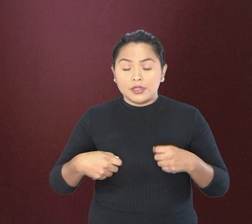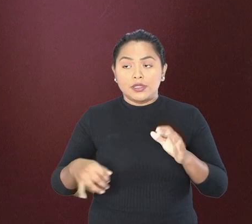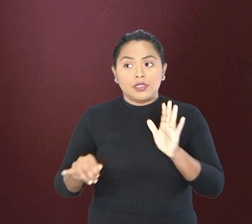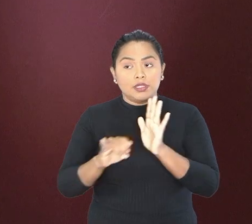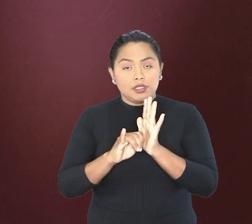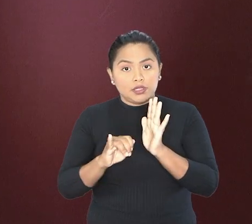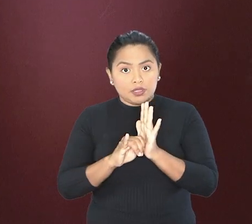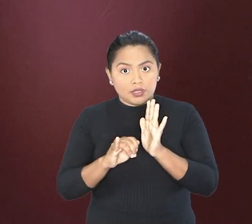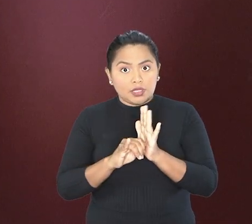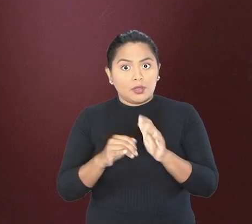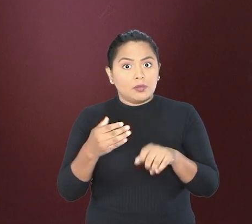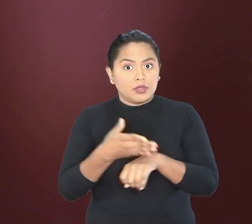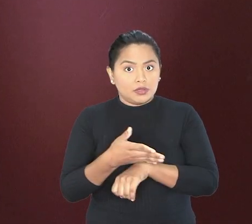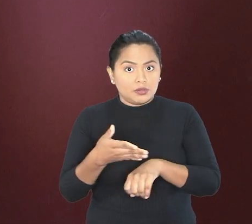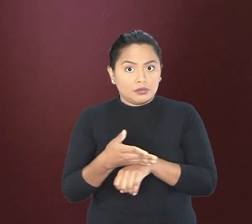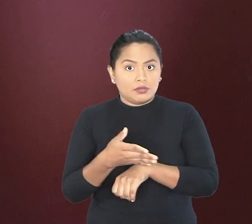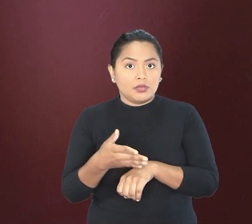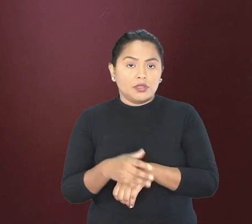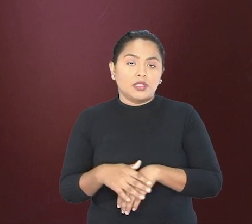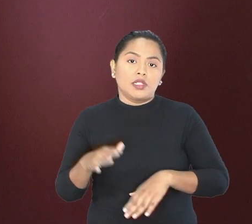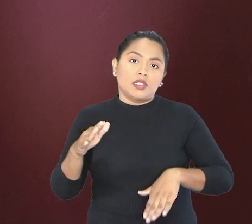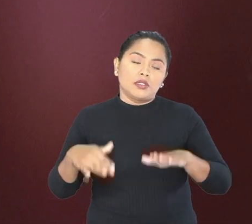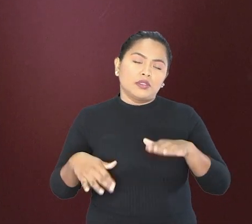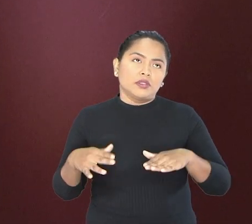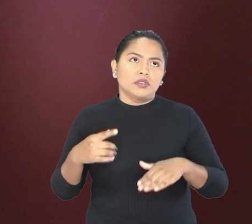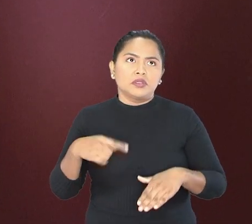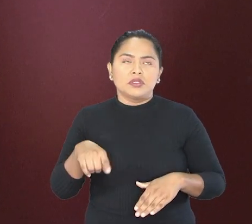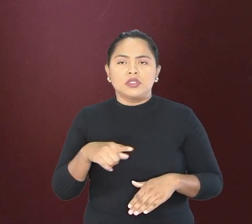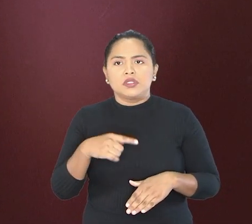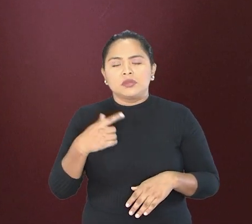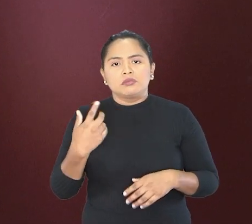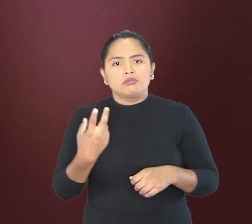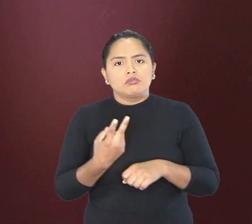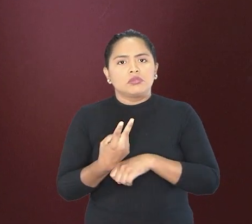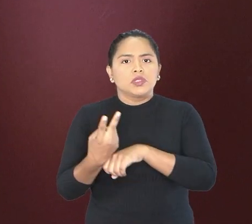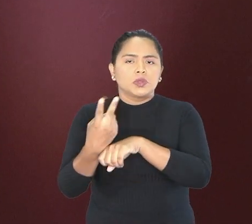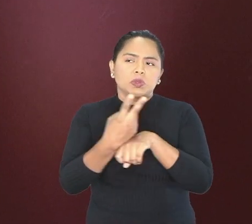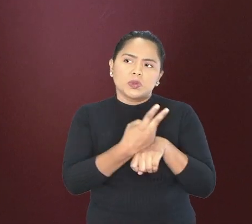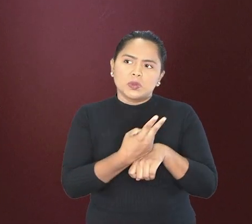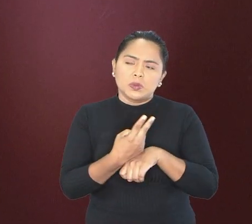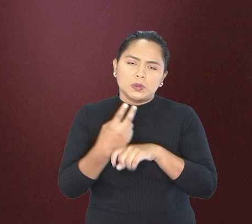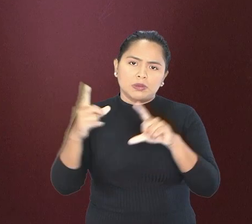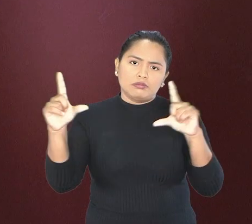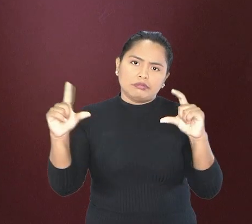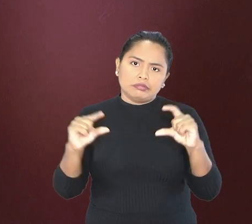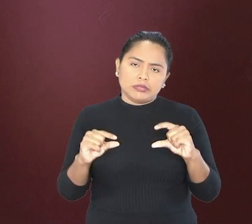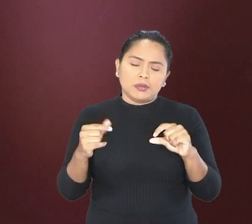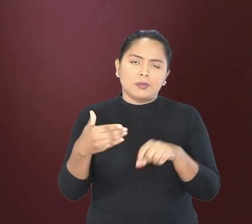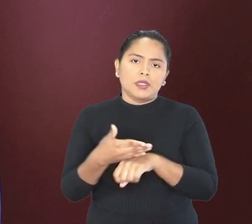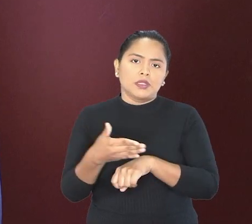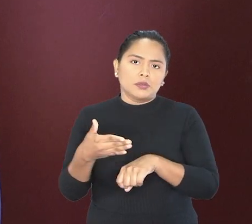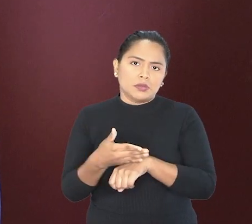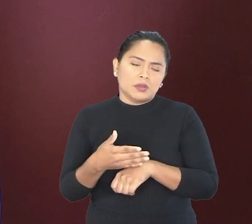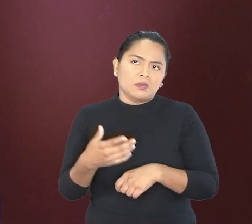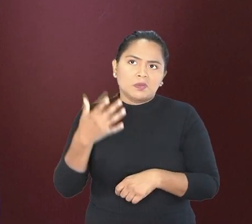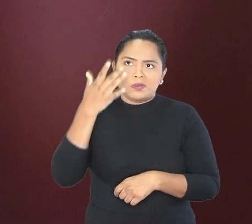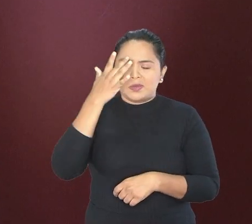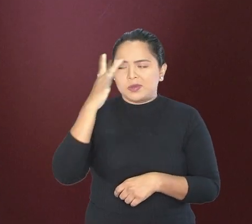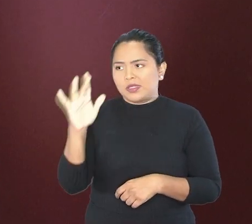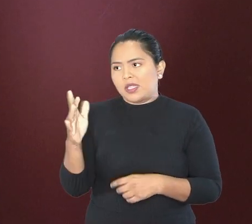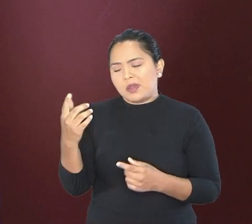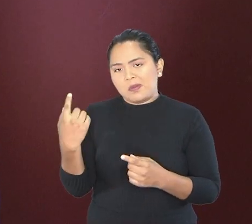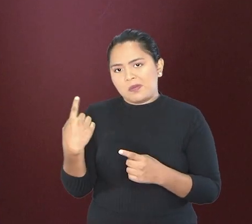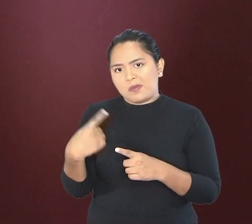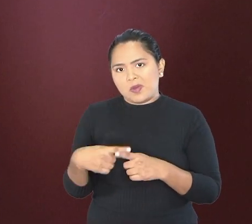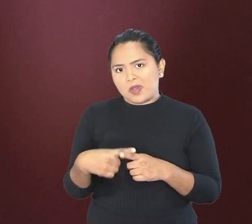servidores participem, né? Às vezes a gente tem tido ainda uma procura pequena dos servidores em participar. Não sei se é porque eles não sabem